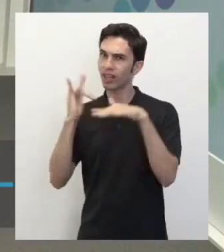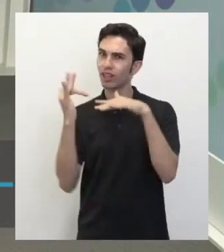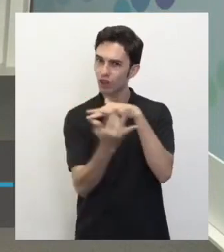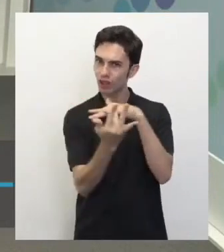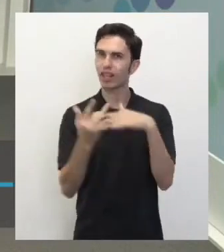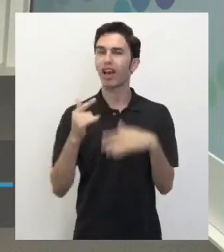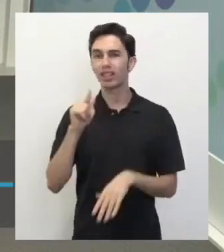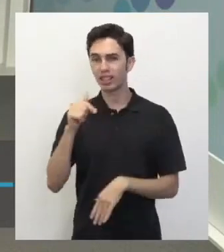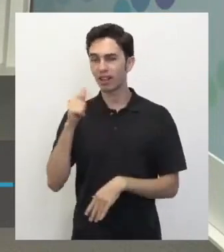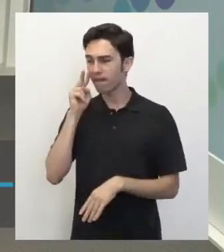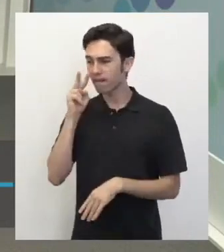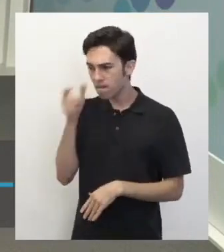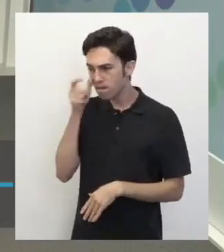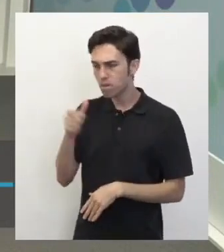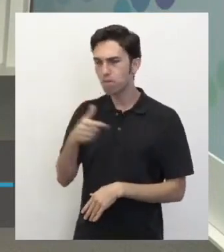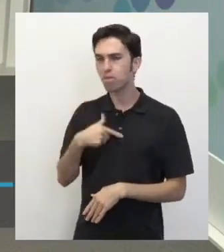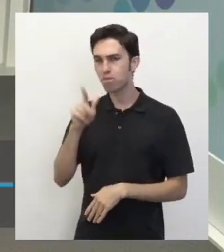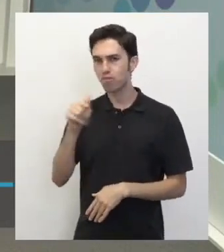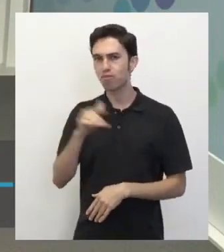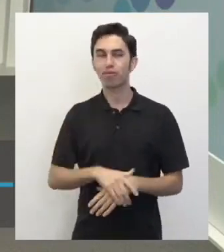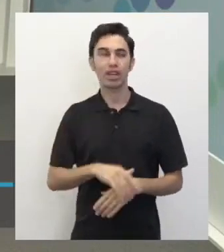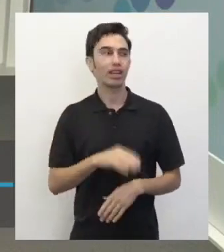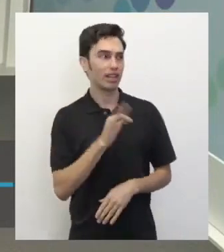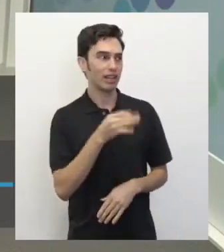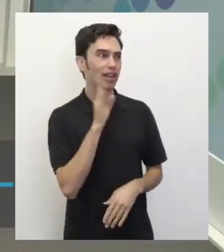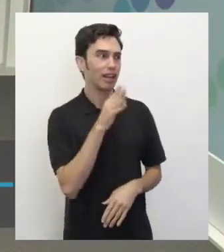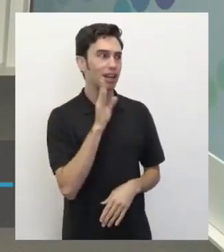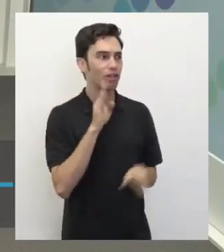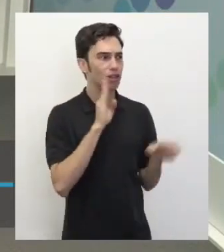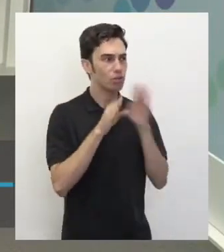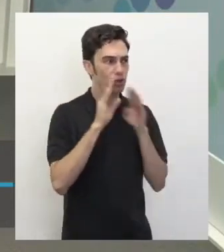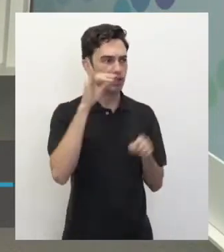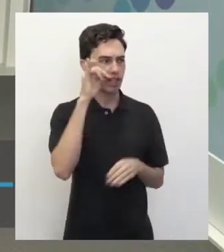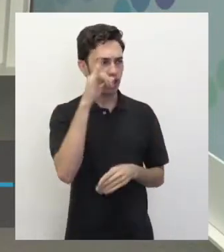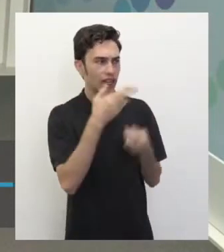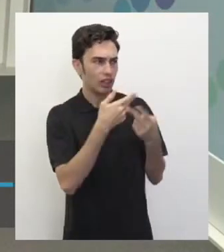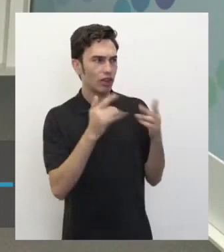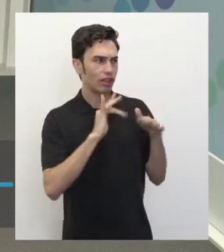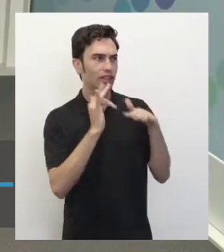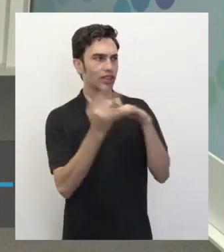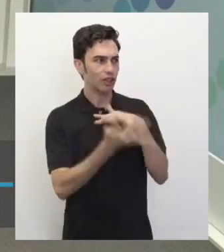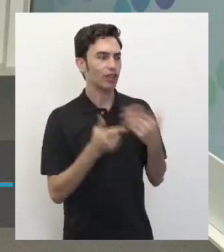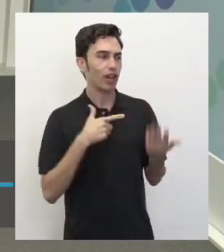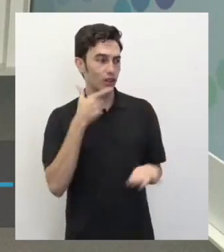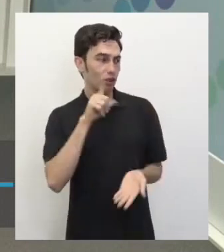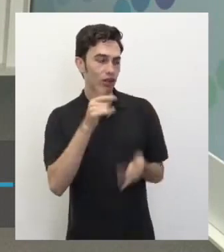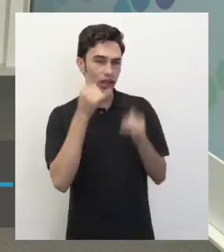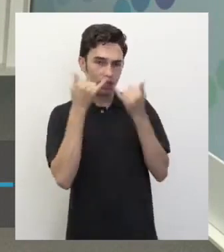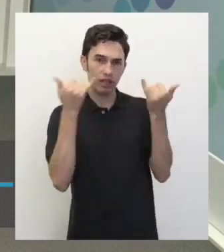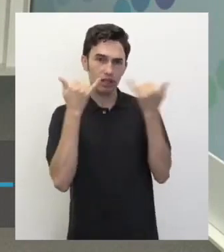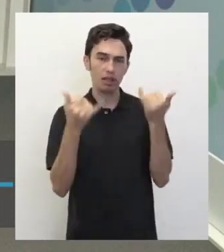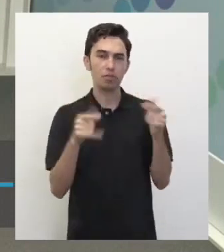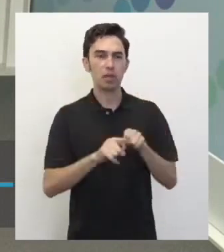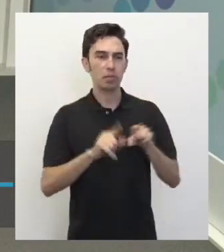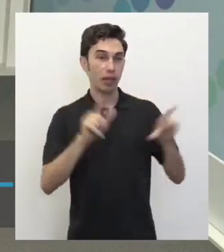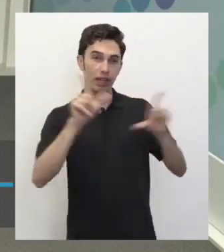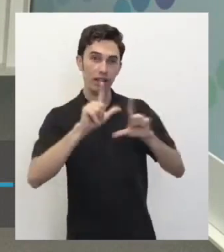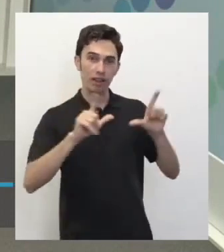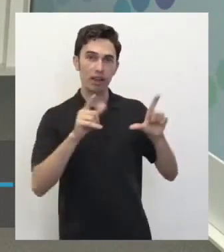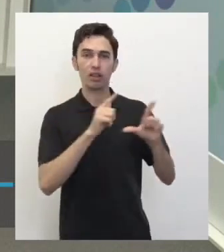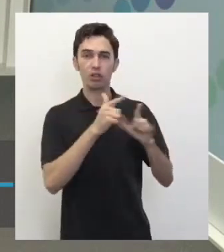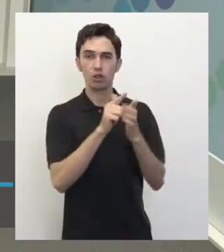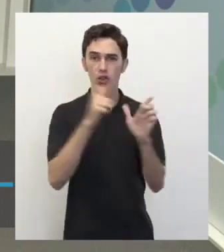redes sociais, Twitter, Gosto. Face, né, Sim. Instagram, acho bacana. Sim. E telejornais, jornais. Também. Então, e